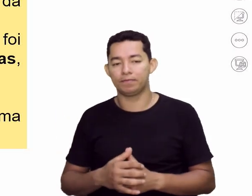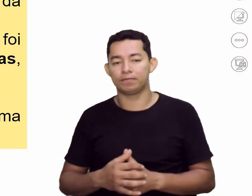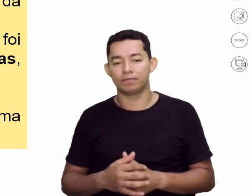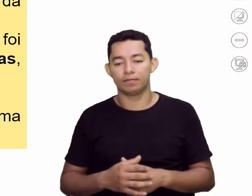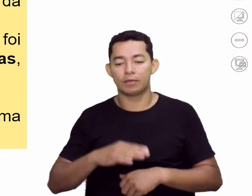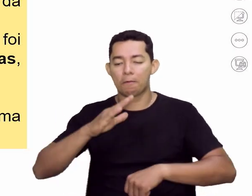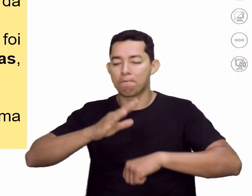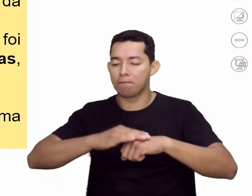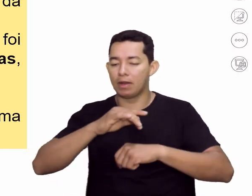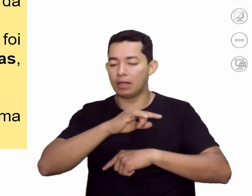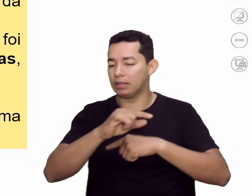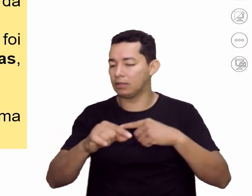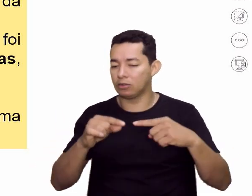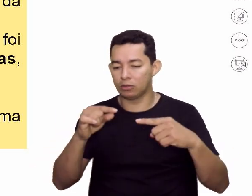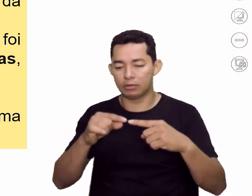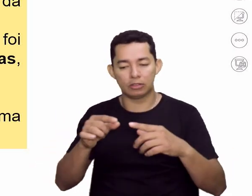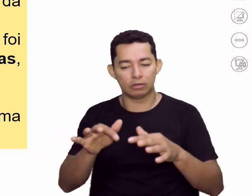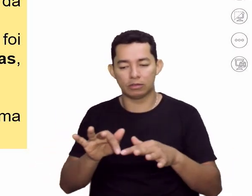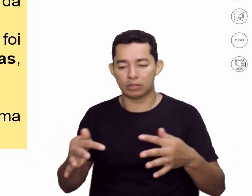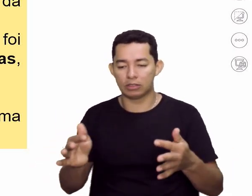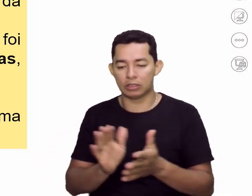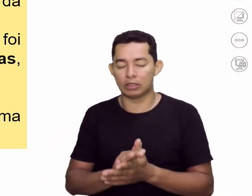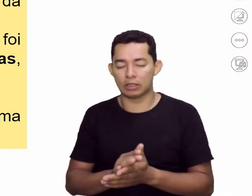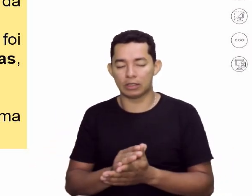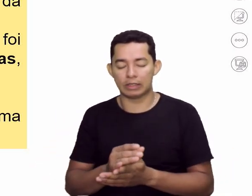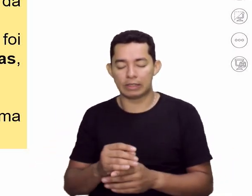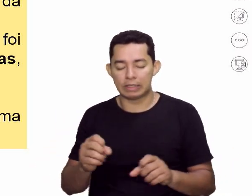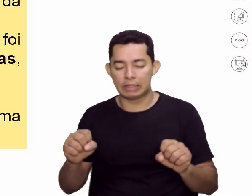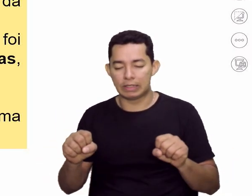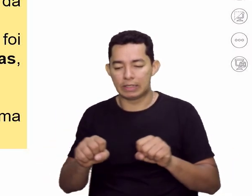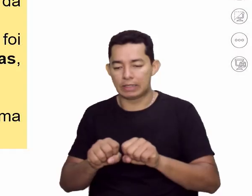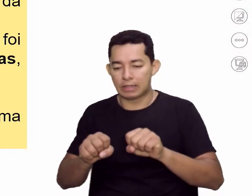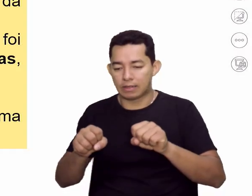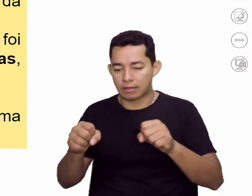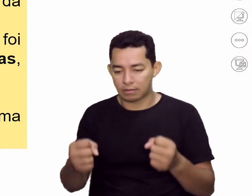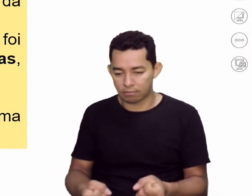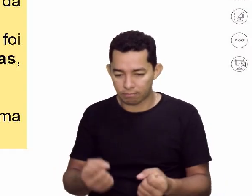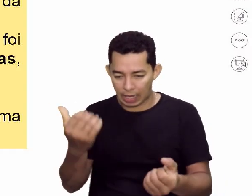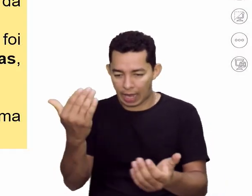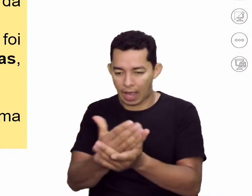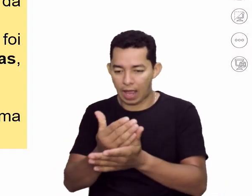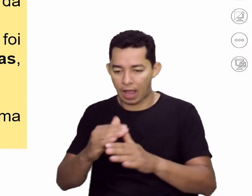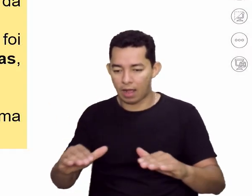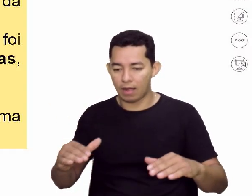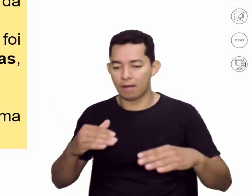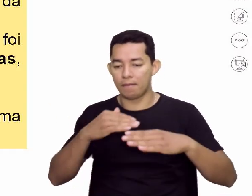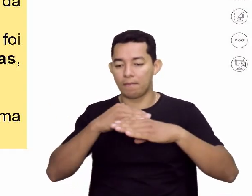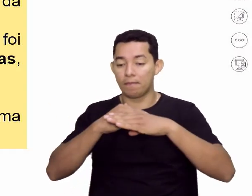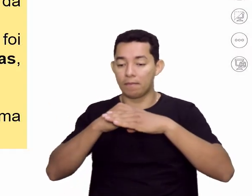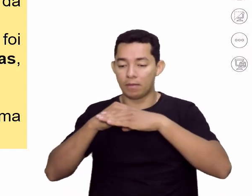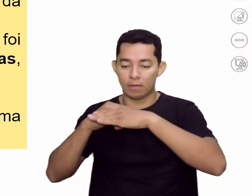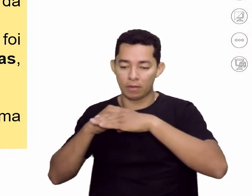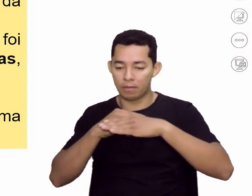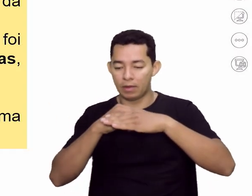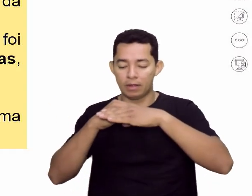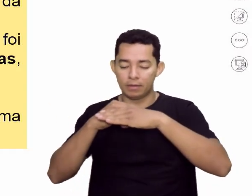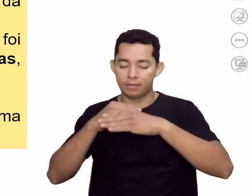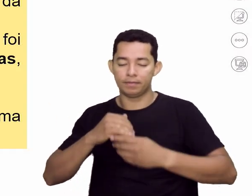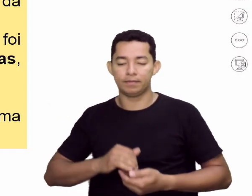né? Ousam quebrar os padrões, né? Estéticos,